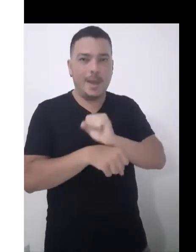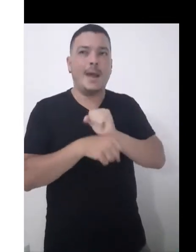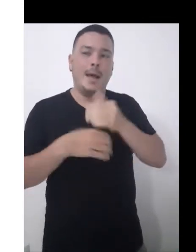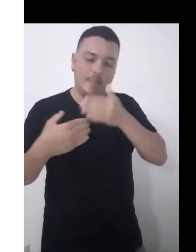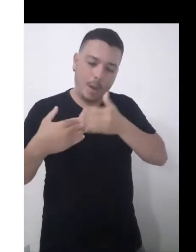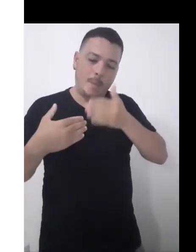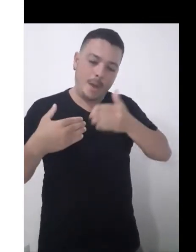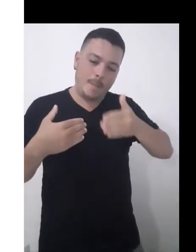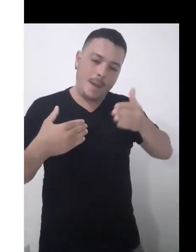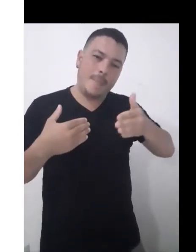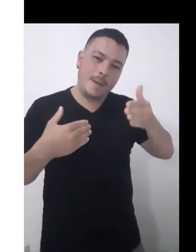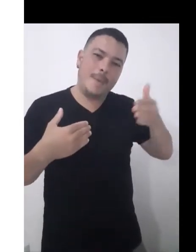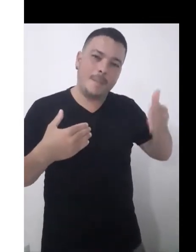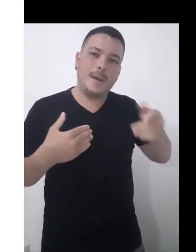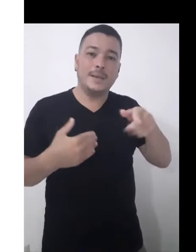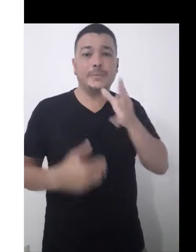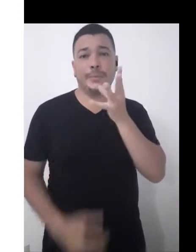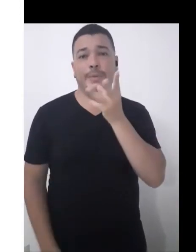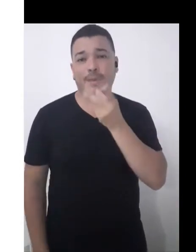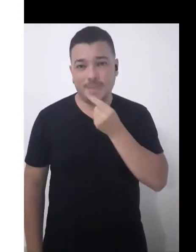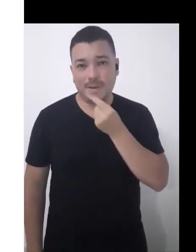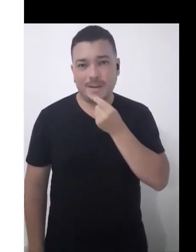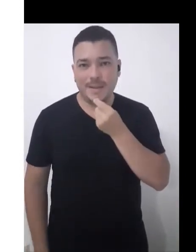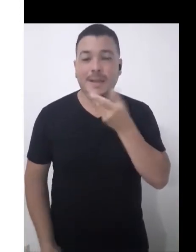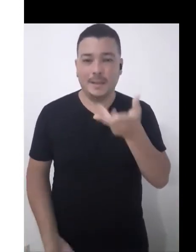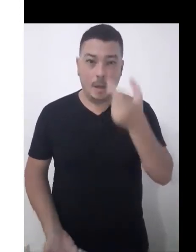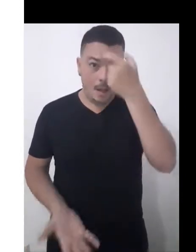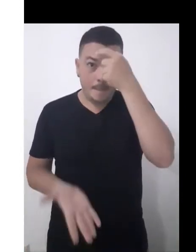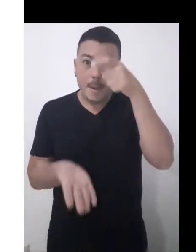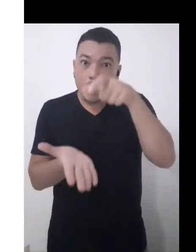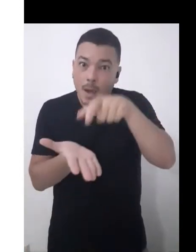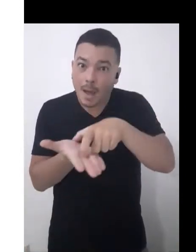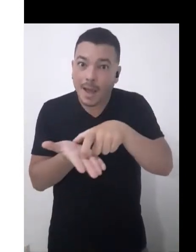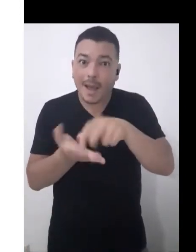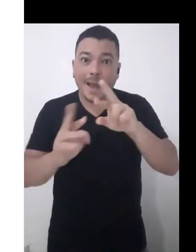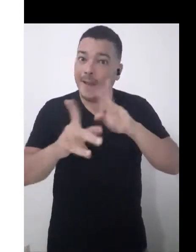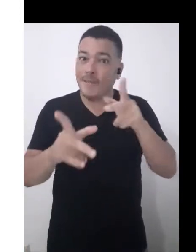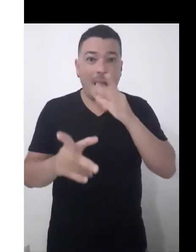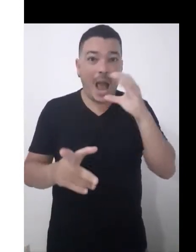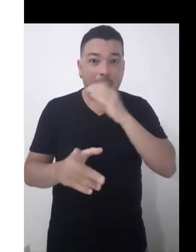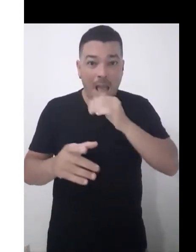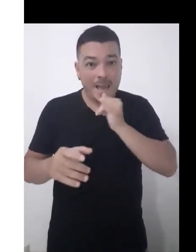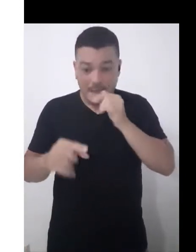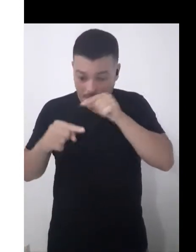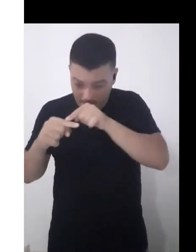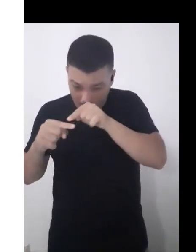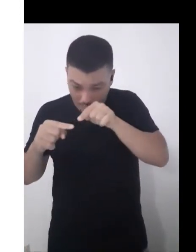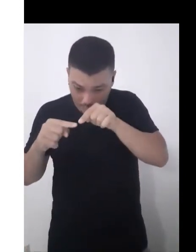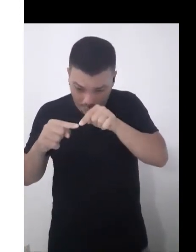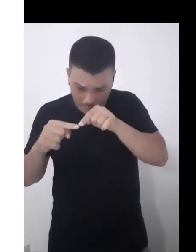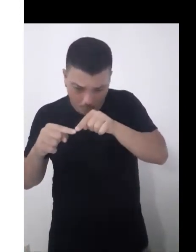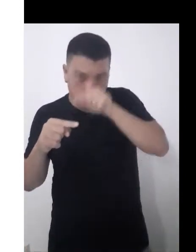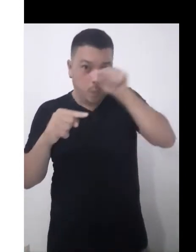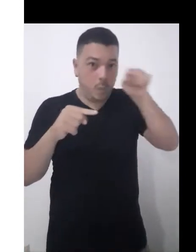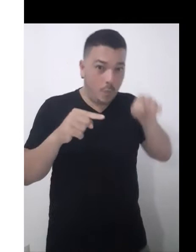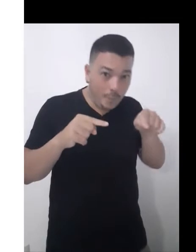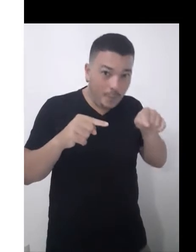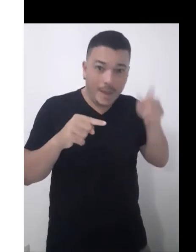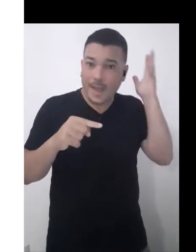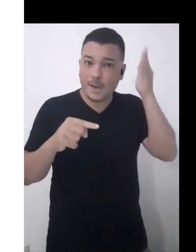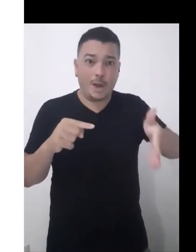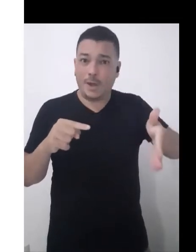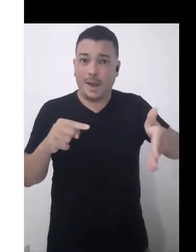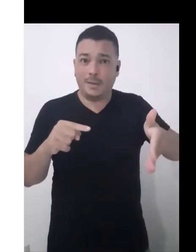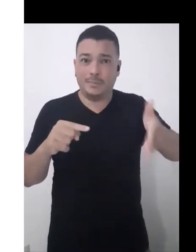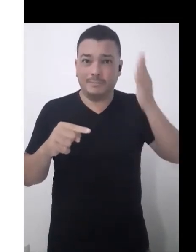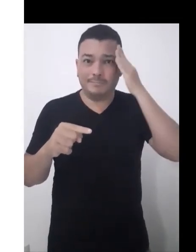partes sequencialmente. Isso gastava tempo. Né? Na memória RAM, na tecnologia de memória RAM, não. Você já chega na parte que você quer